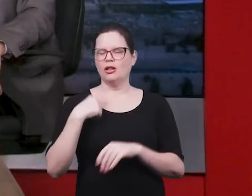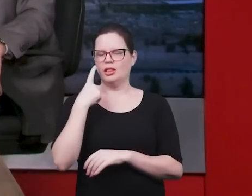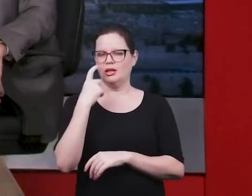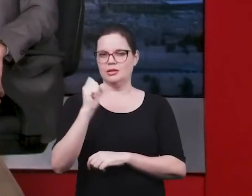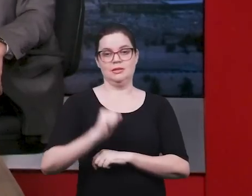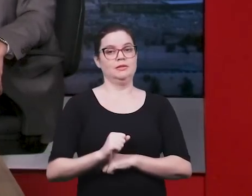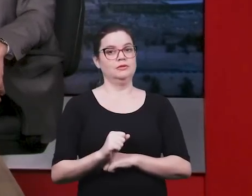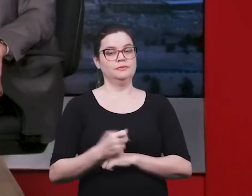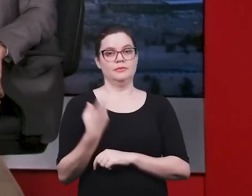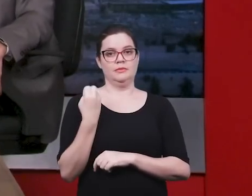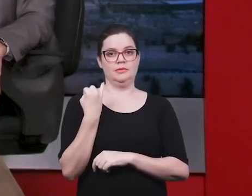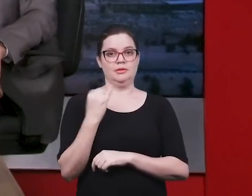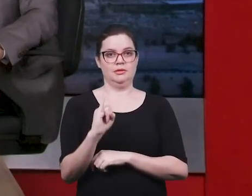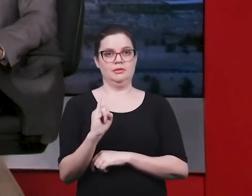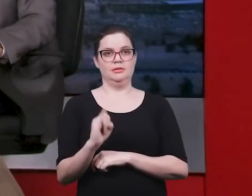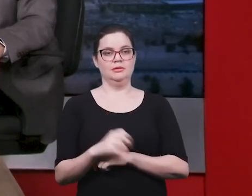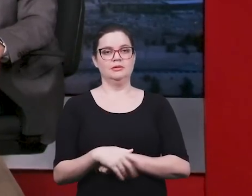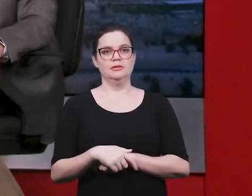se houvesse